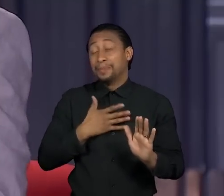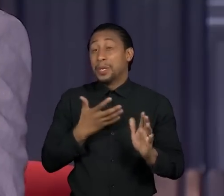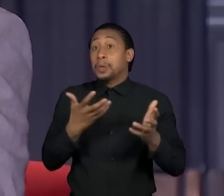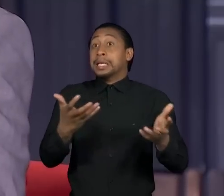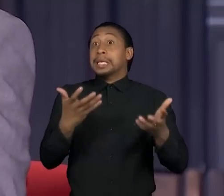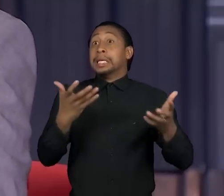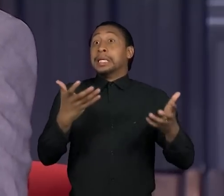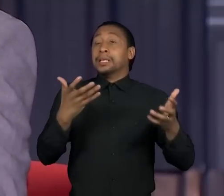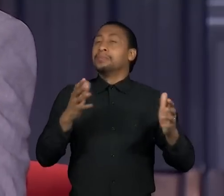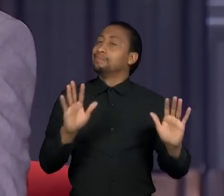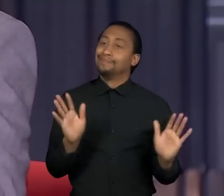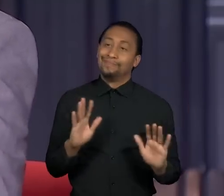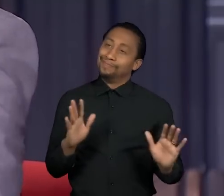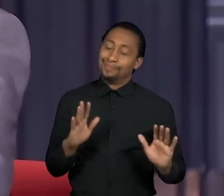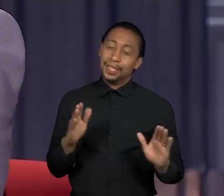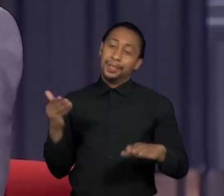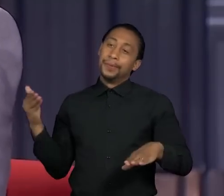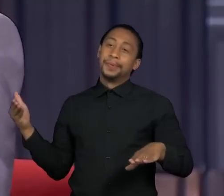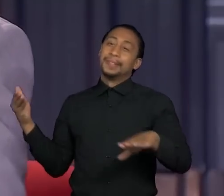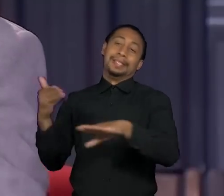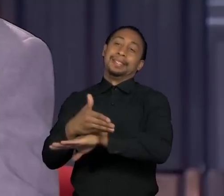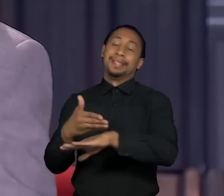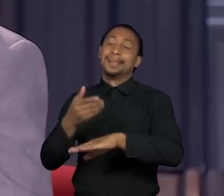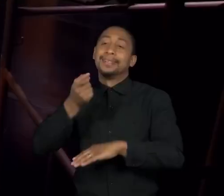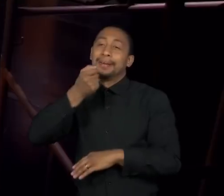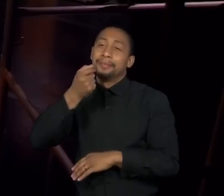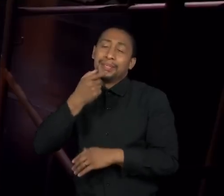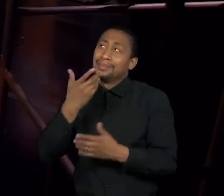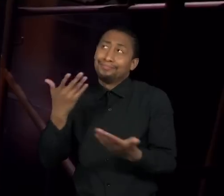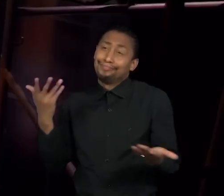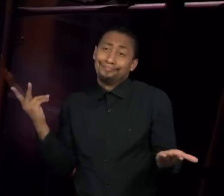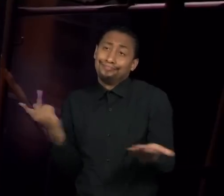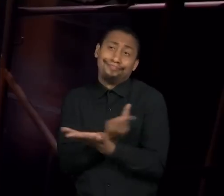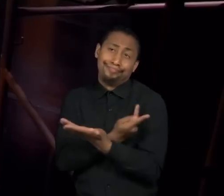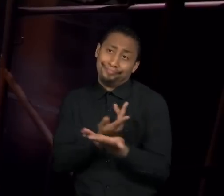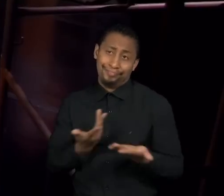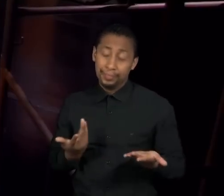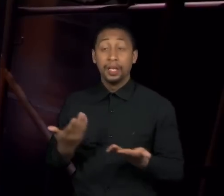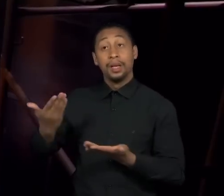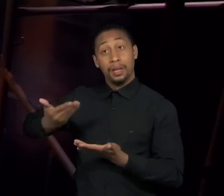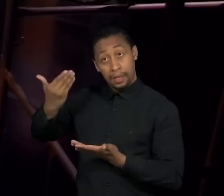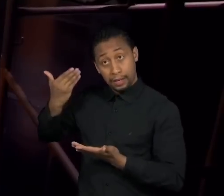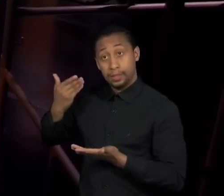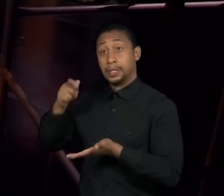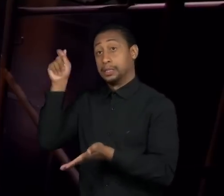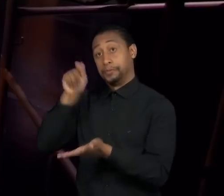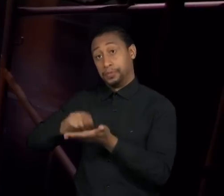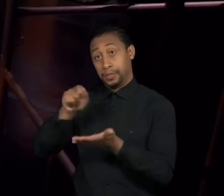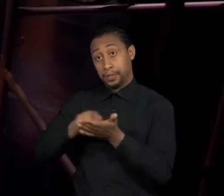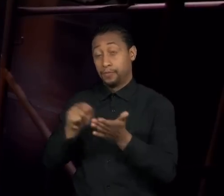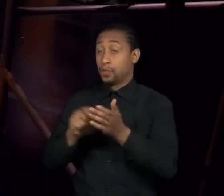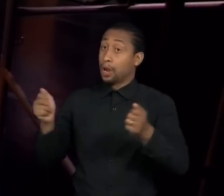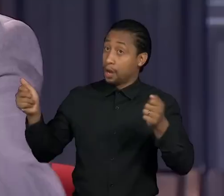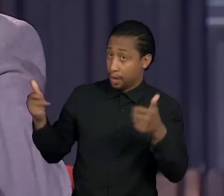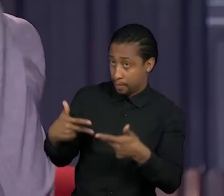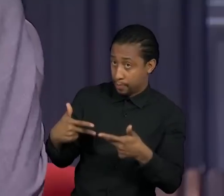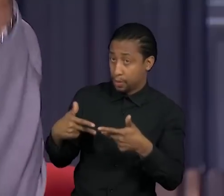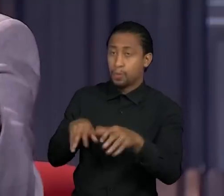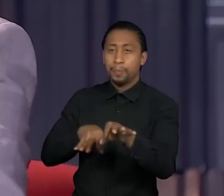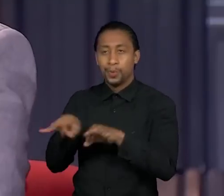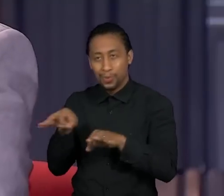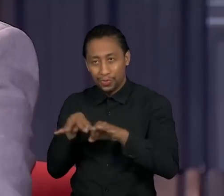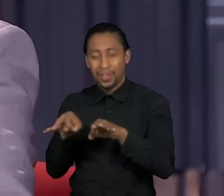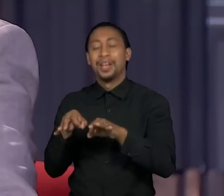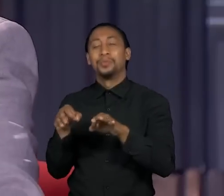Eu entrei na comédia por acaso. Eu escrevia rap, e aí eu fui para um projeto, escrevi